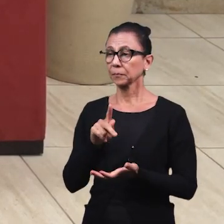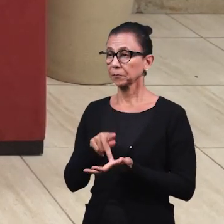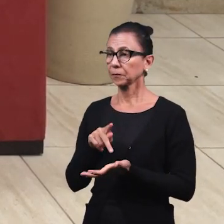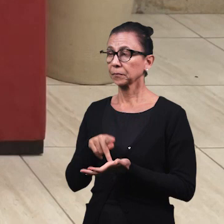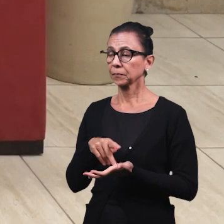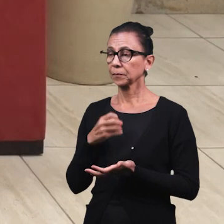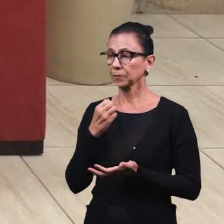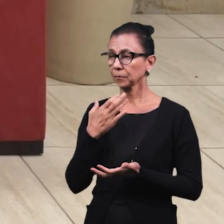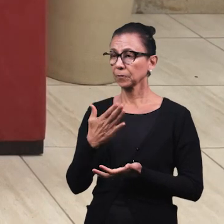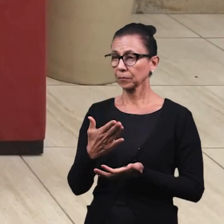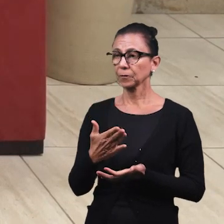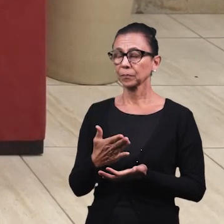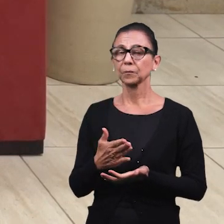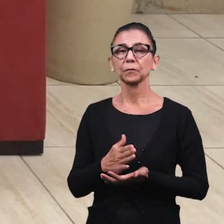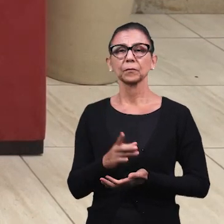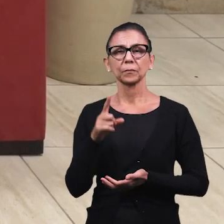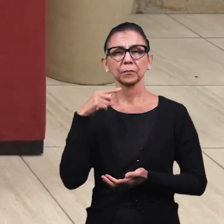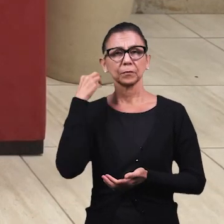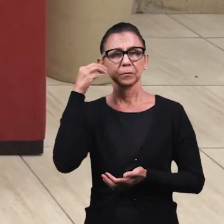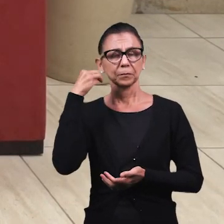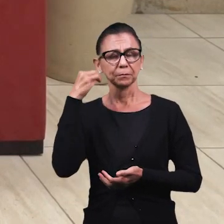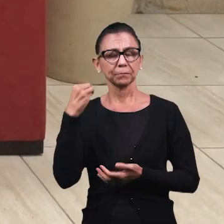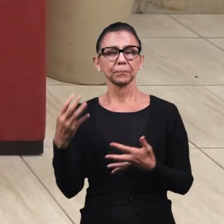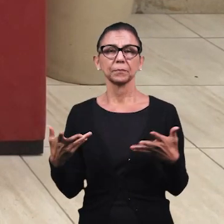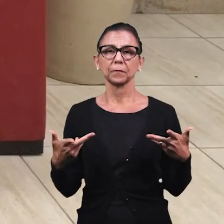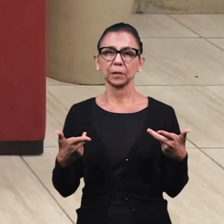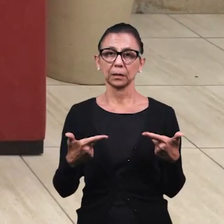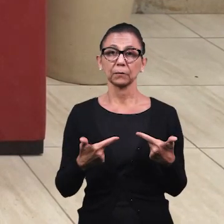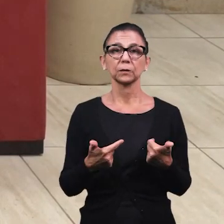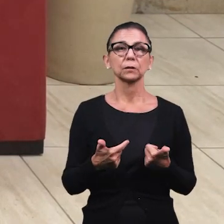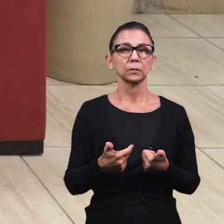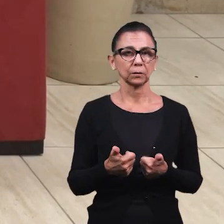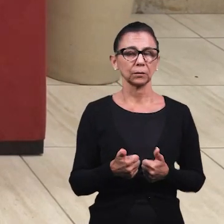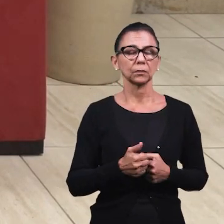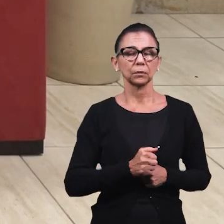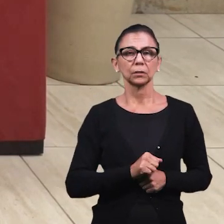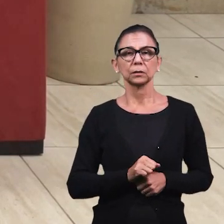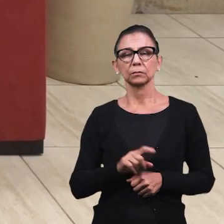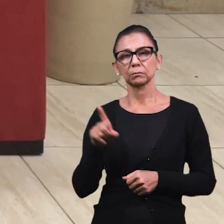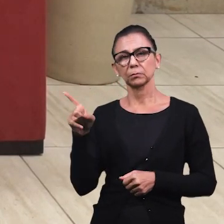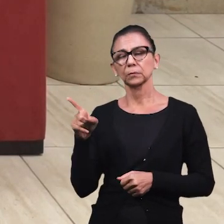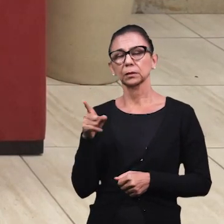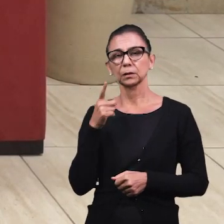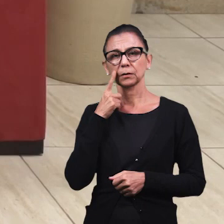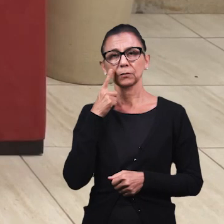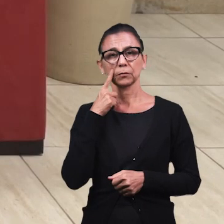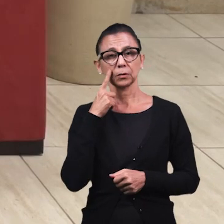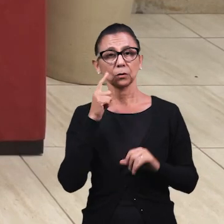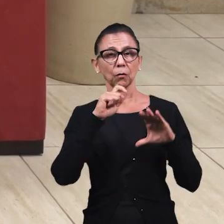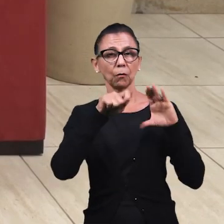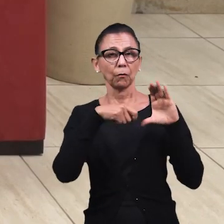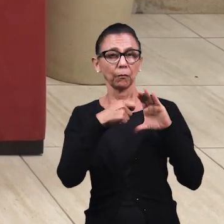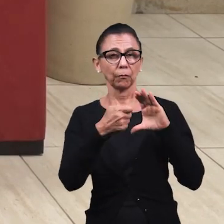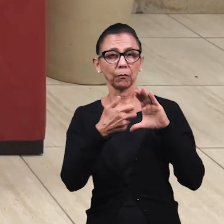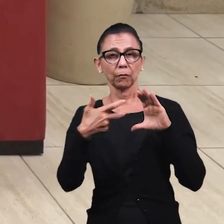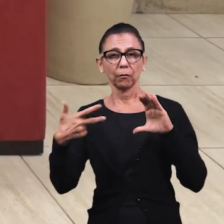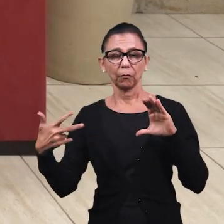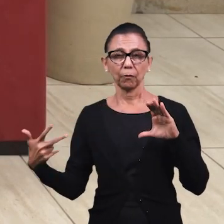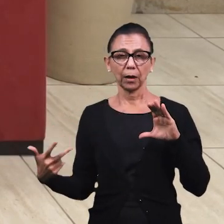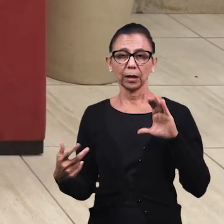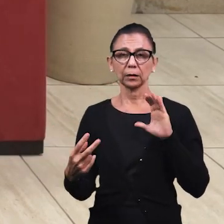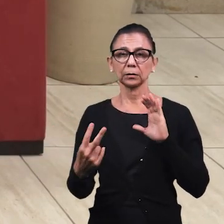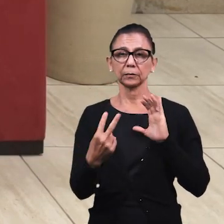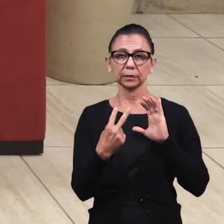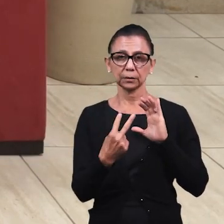Michel. É muito bom, temos tido experiências maravilhosas, gloriosas, como você mesmo viu nos vídeos e vai ver nos vídeos